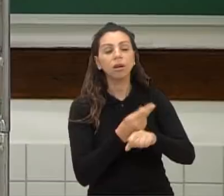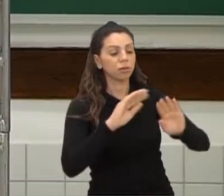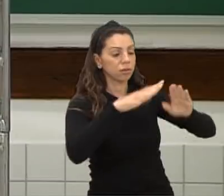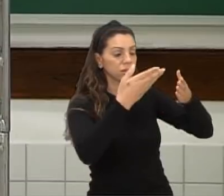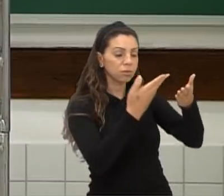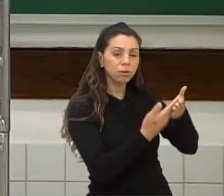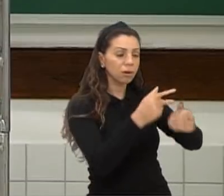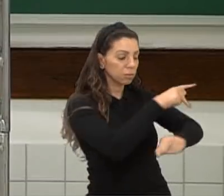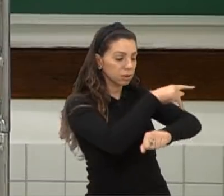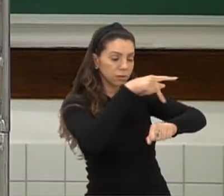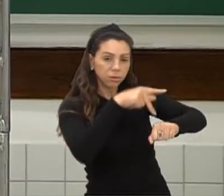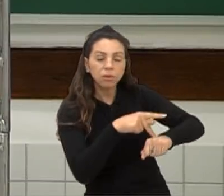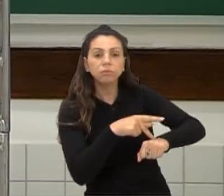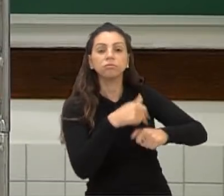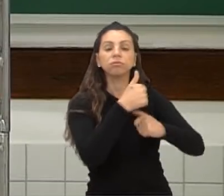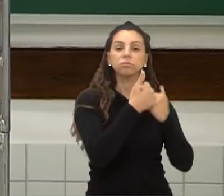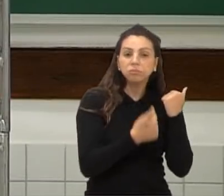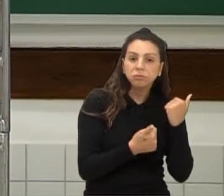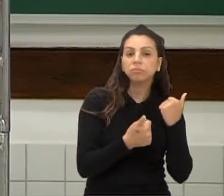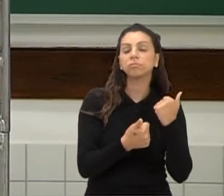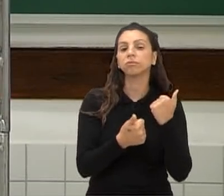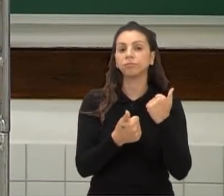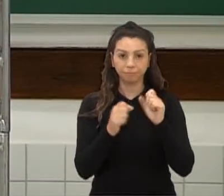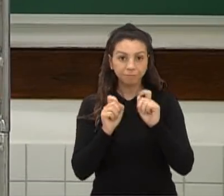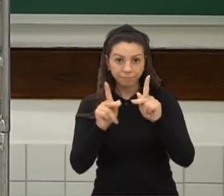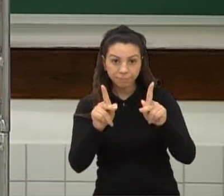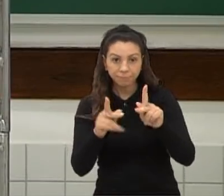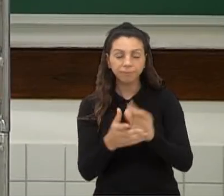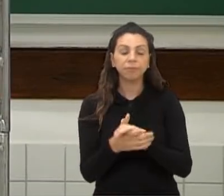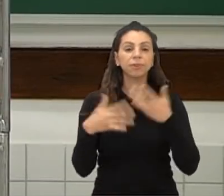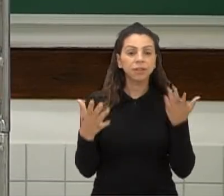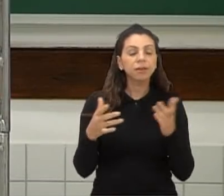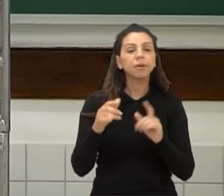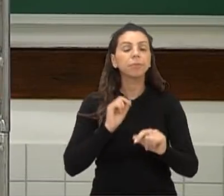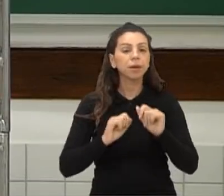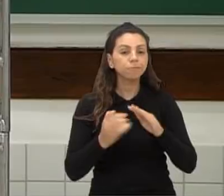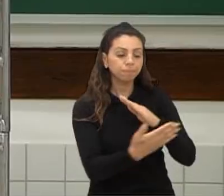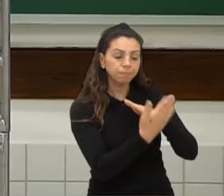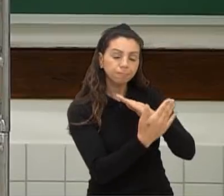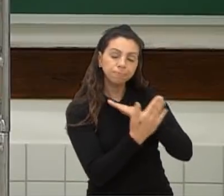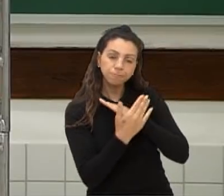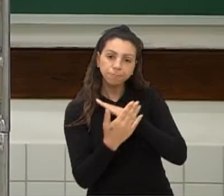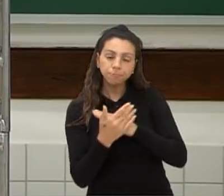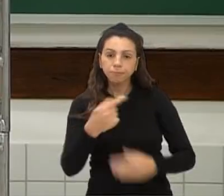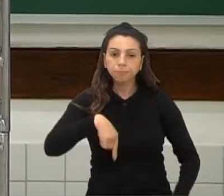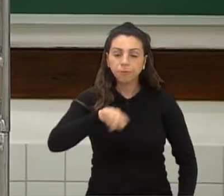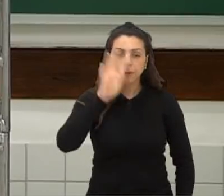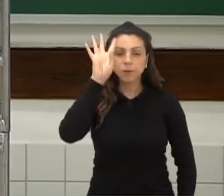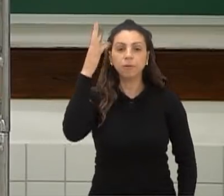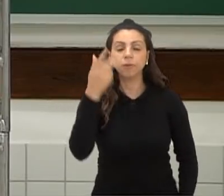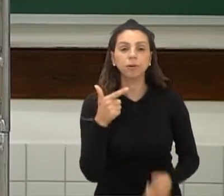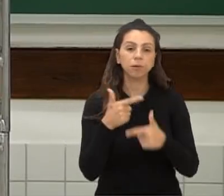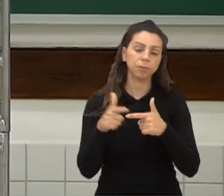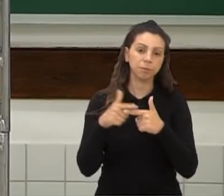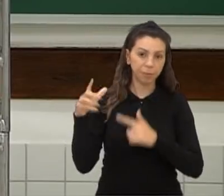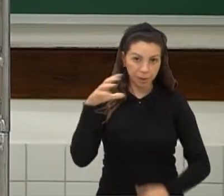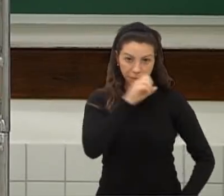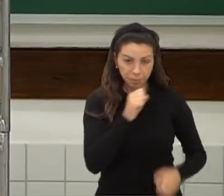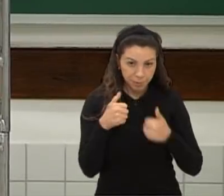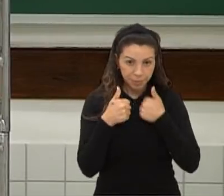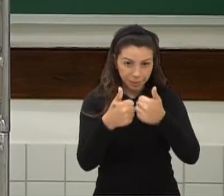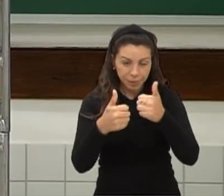o coordenador, o diretor, ok? Quem sabe assim você pode resolver o seu problema mais rápido, tudo